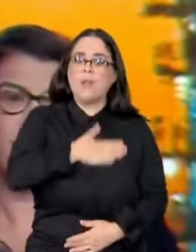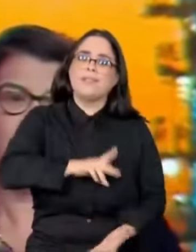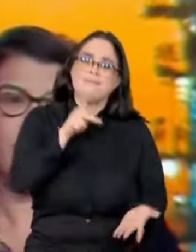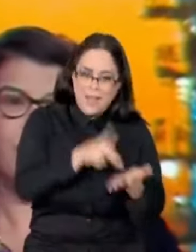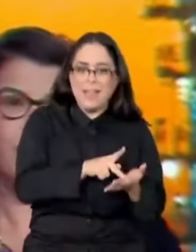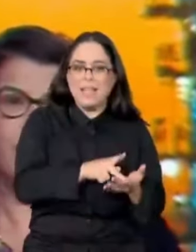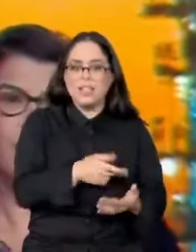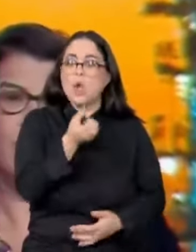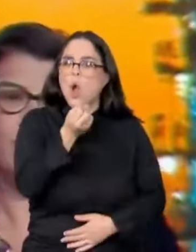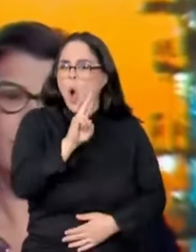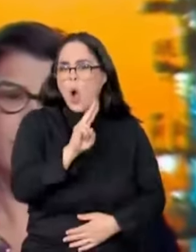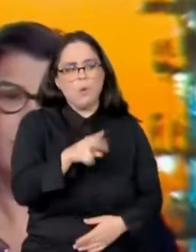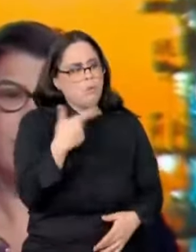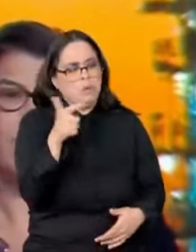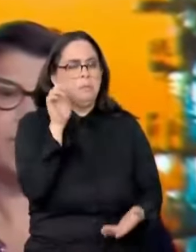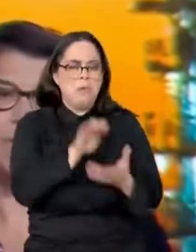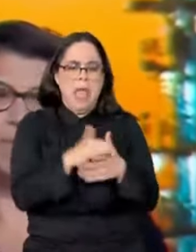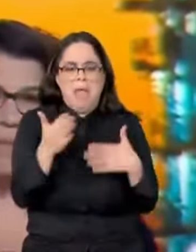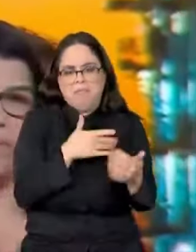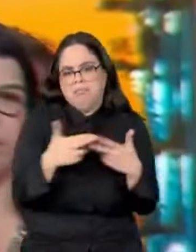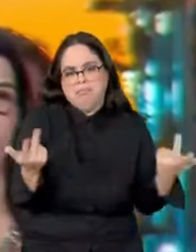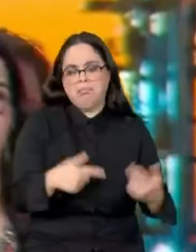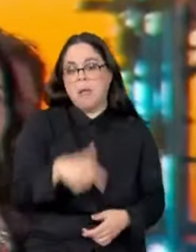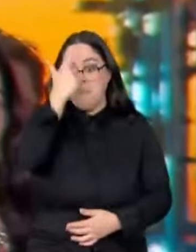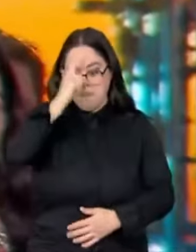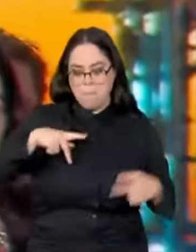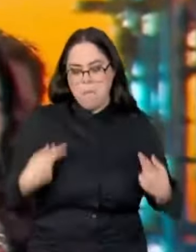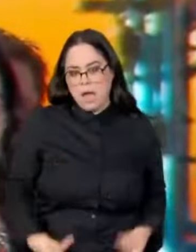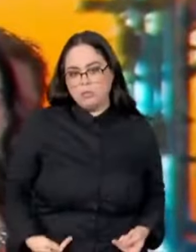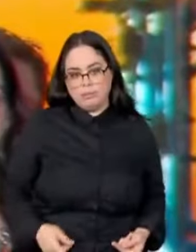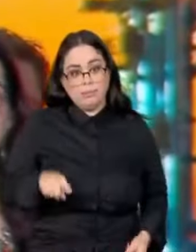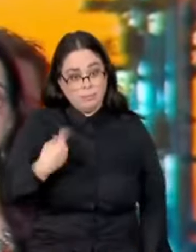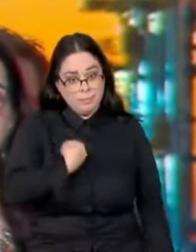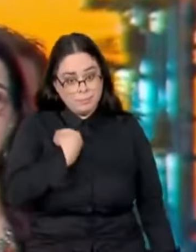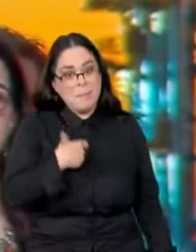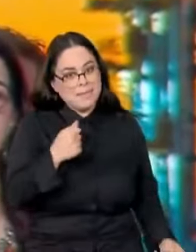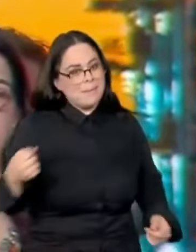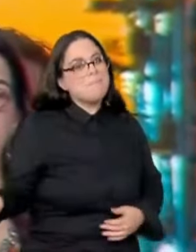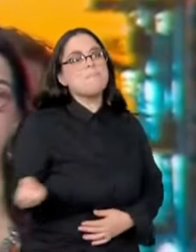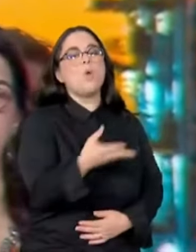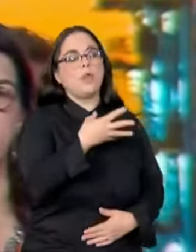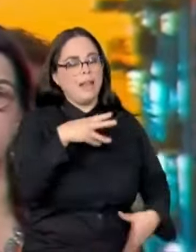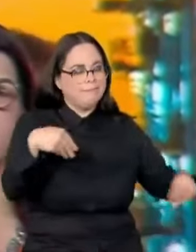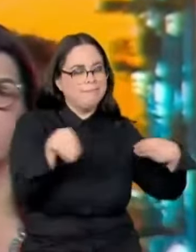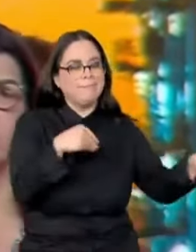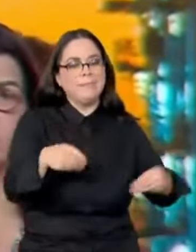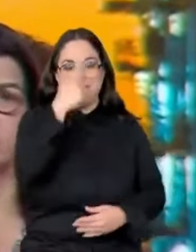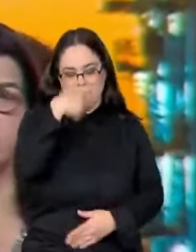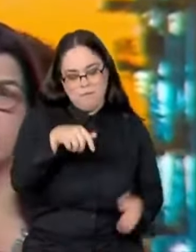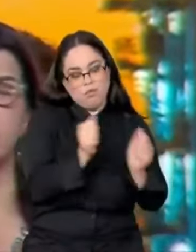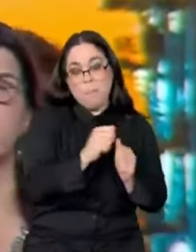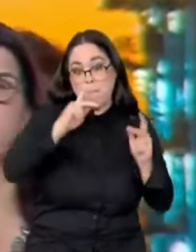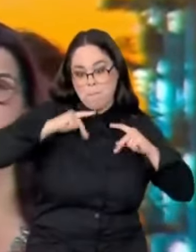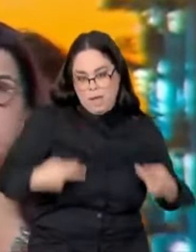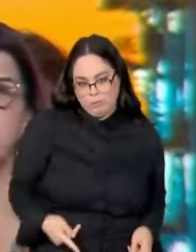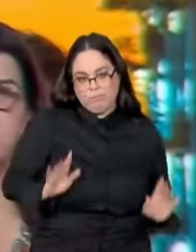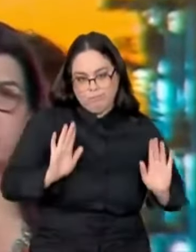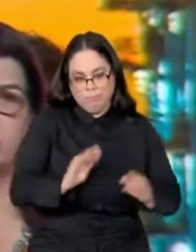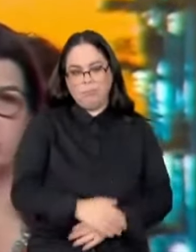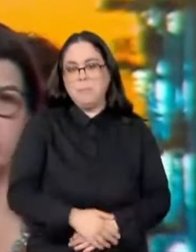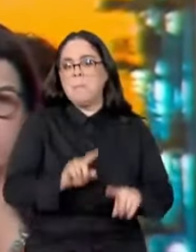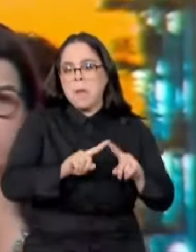ou viver, sabe, com a mulher, viver com gente. Porque hoje a gente tem que ser mais moderno, viver com gente. Mas uma